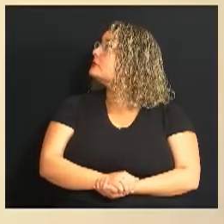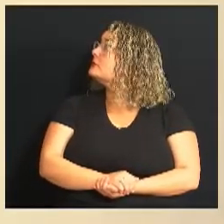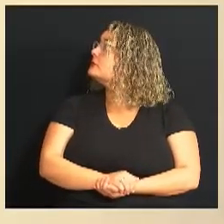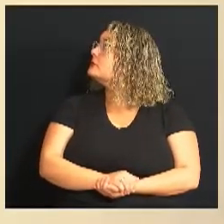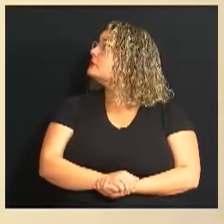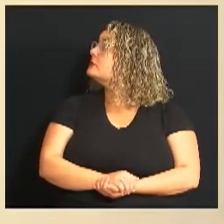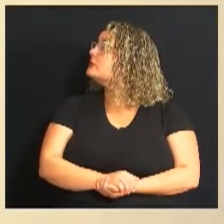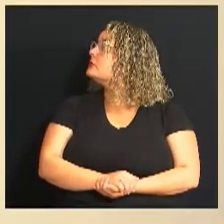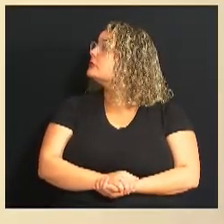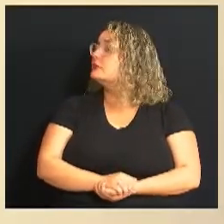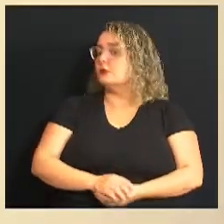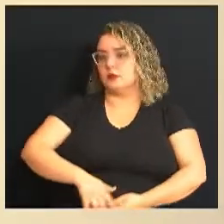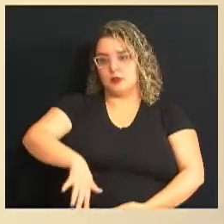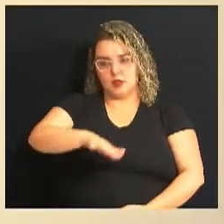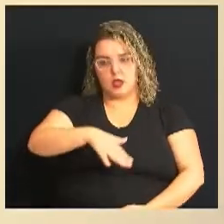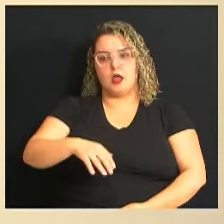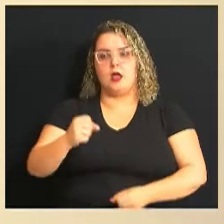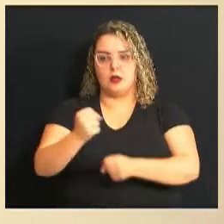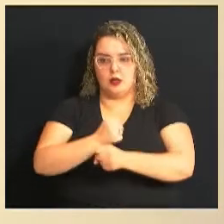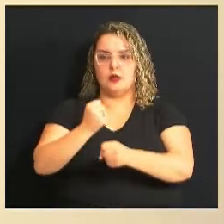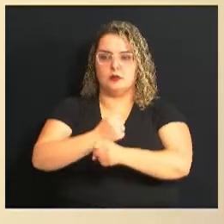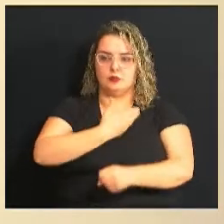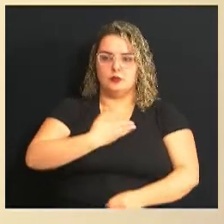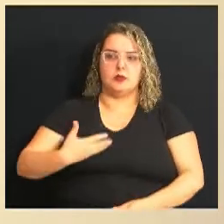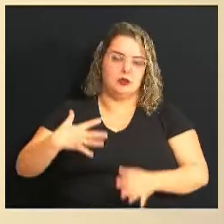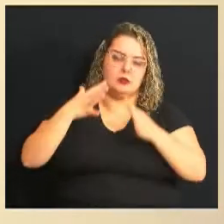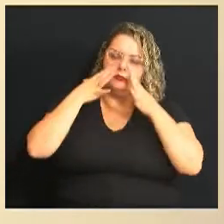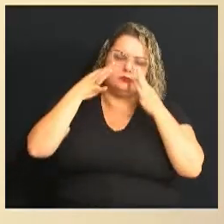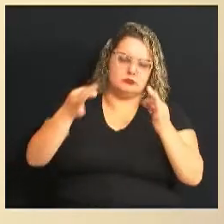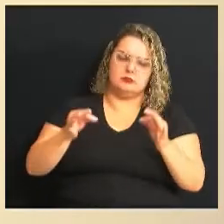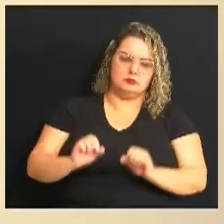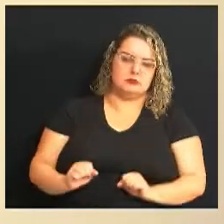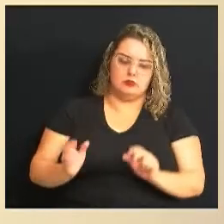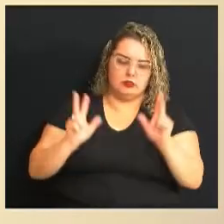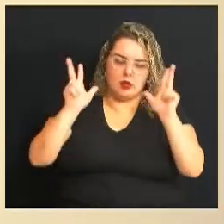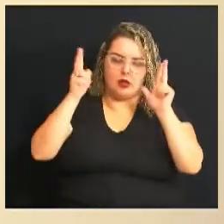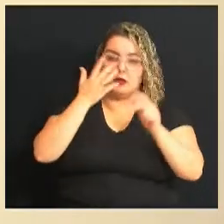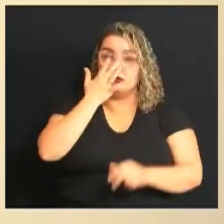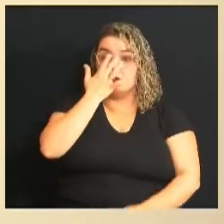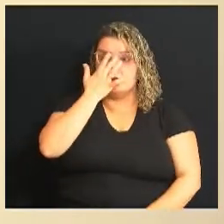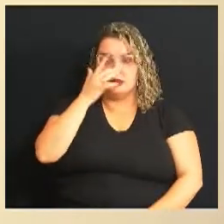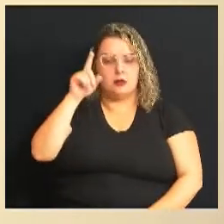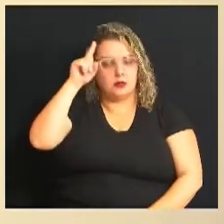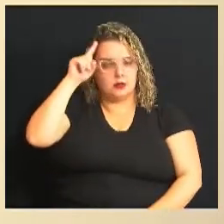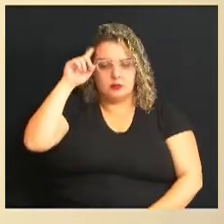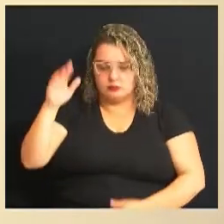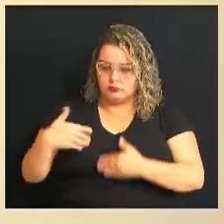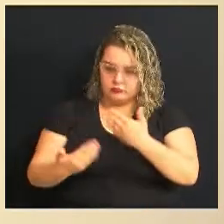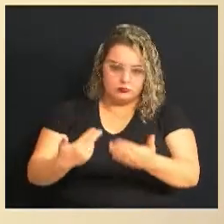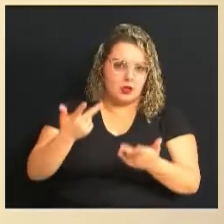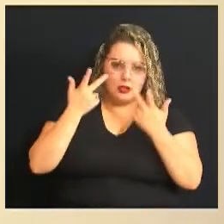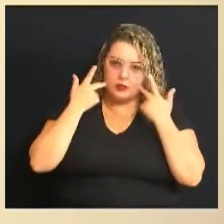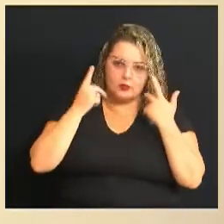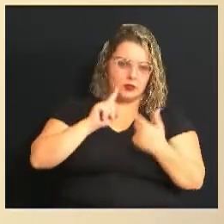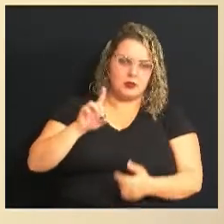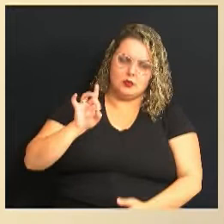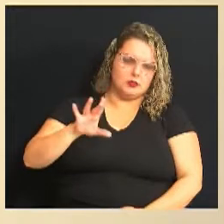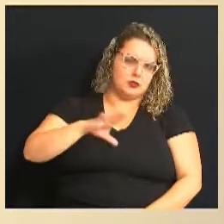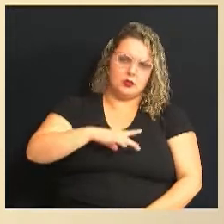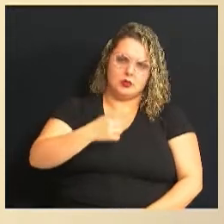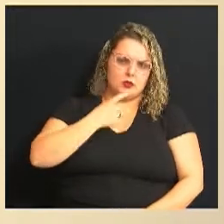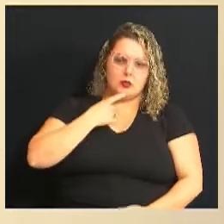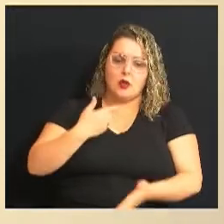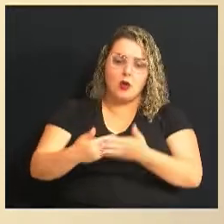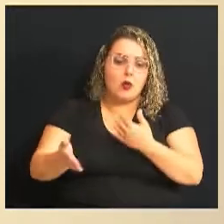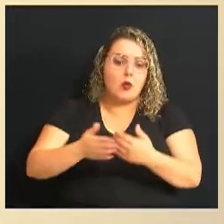E essa questão das obras públicas chama muita atenção, porque é uma coisa corriqueira, normal, não é só em Campinas, né? Qualquer trecho de